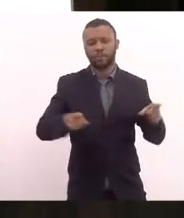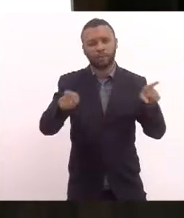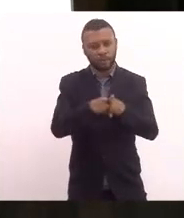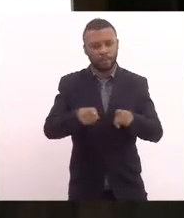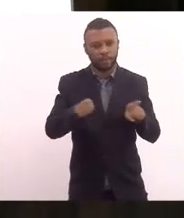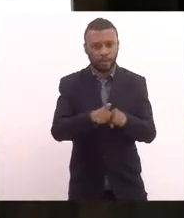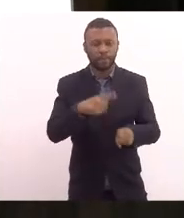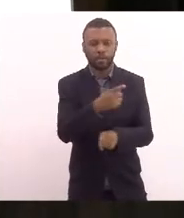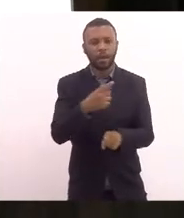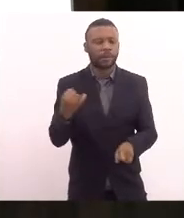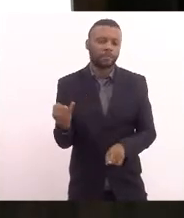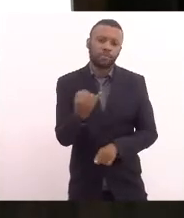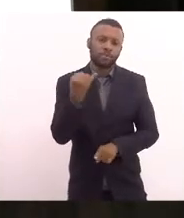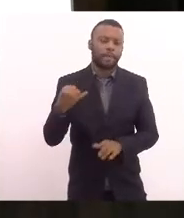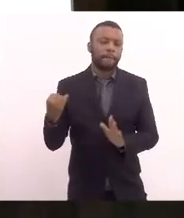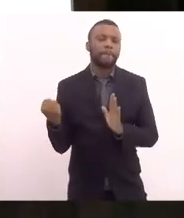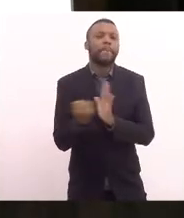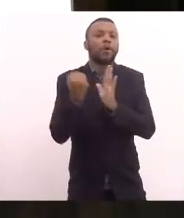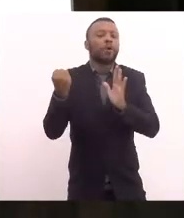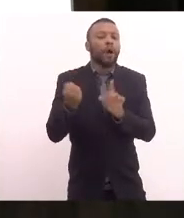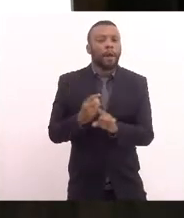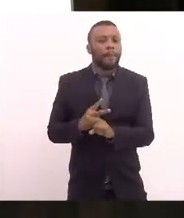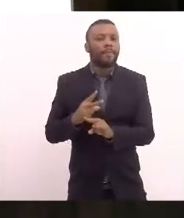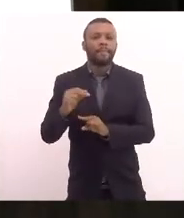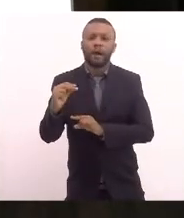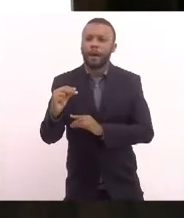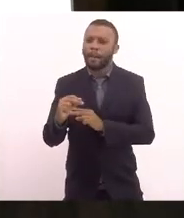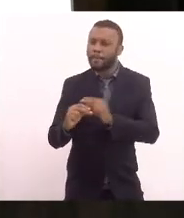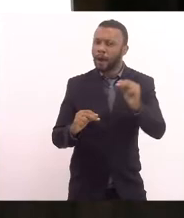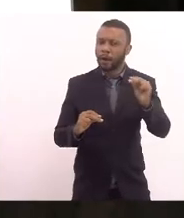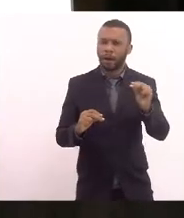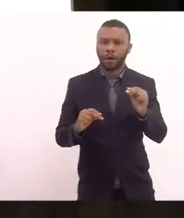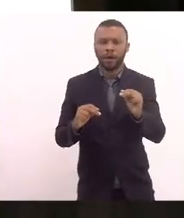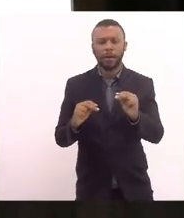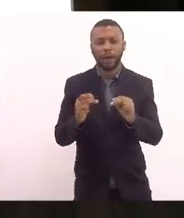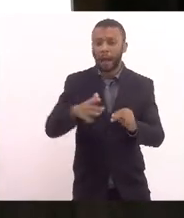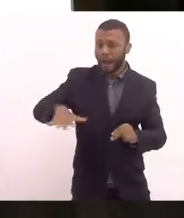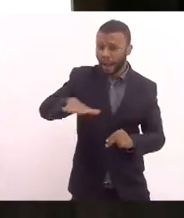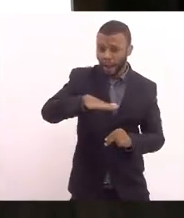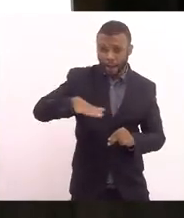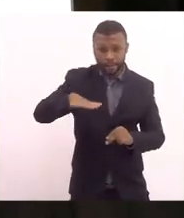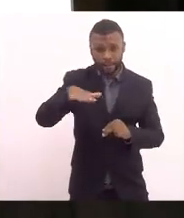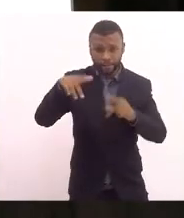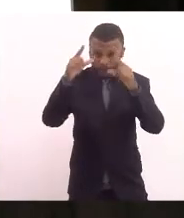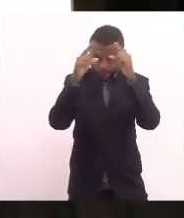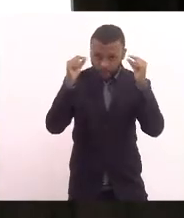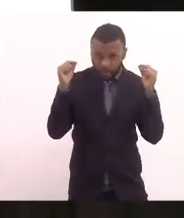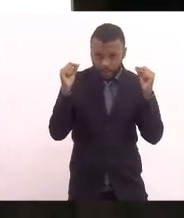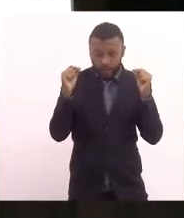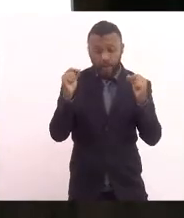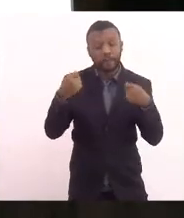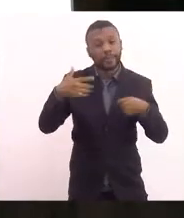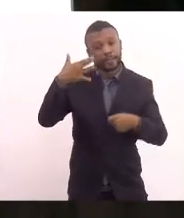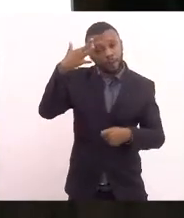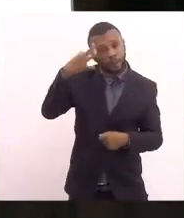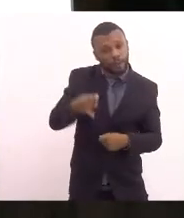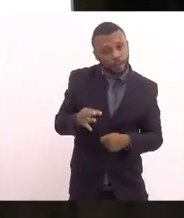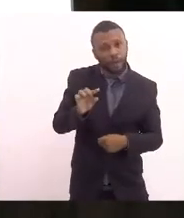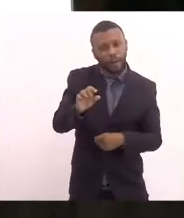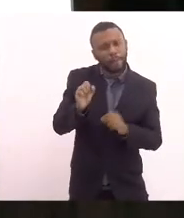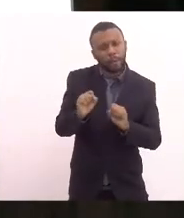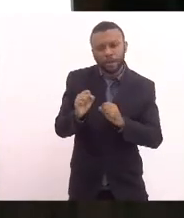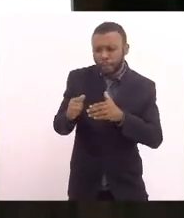porque é uma vitória. A enfermagem tem que entender que ela pode chegar mais um pouco se ela